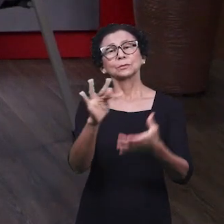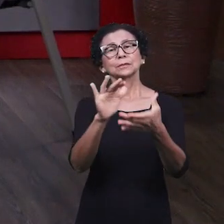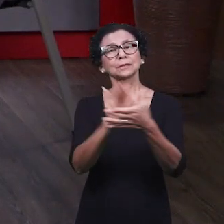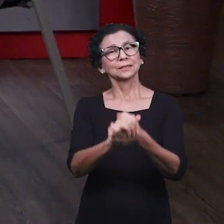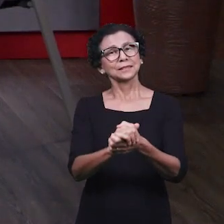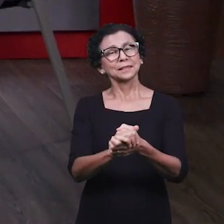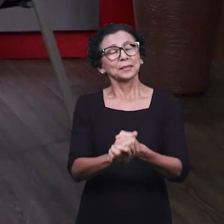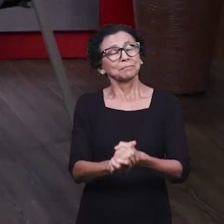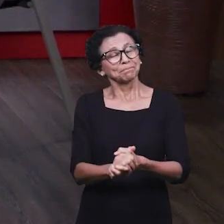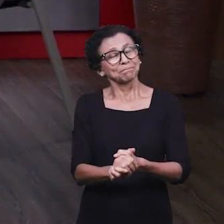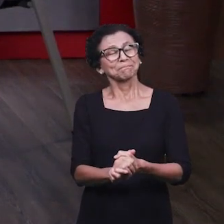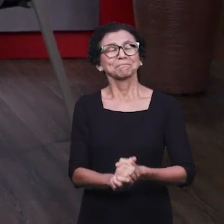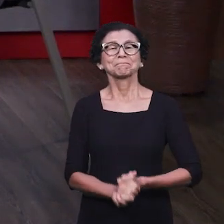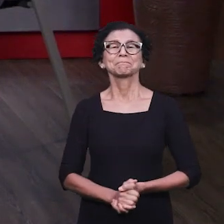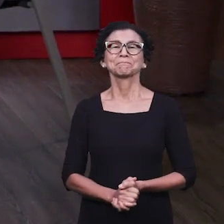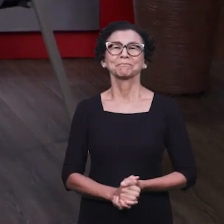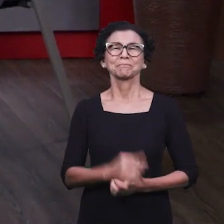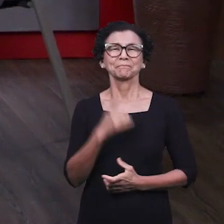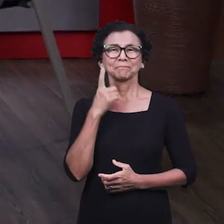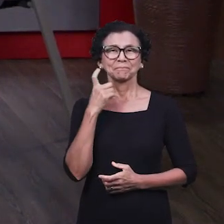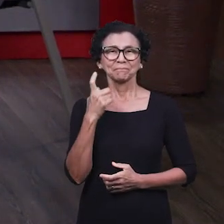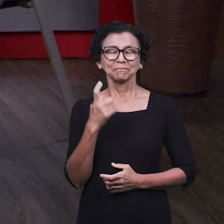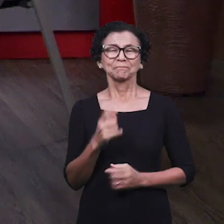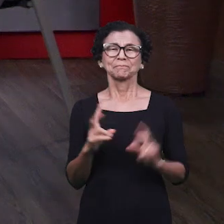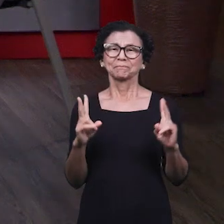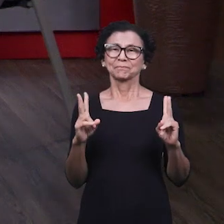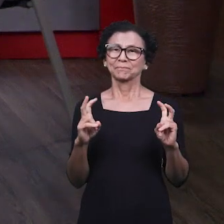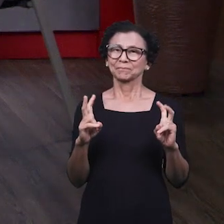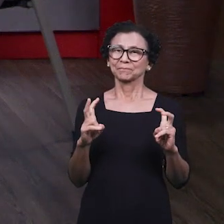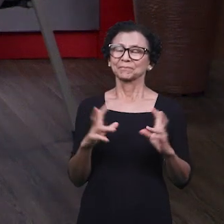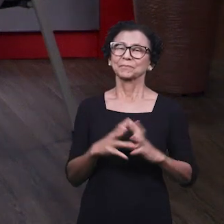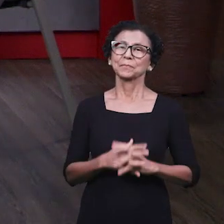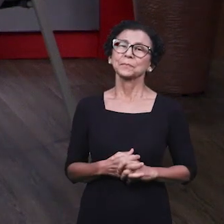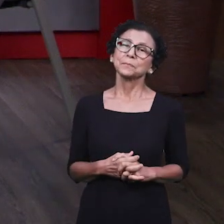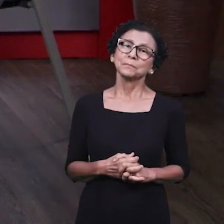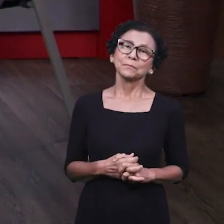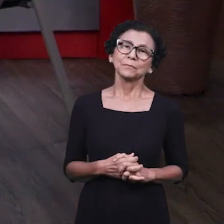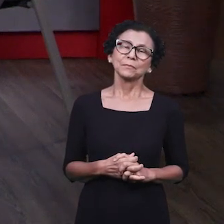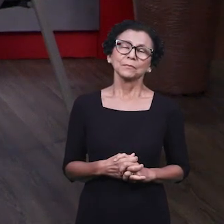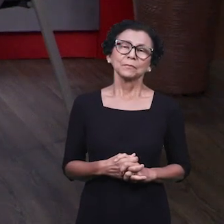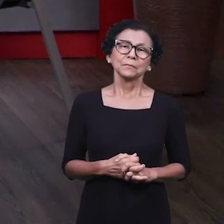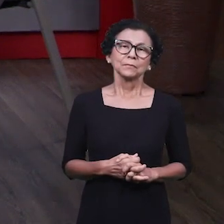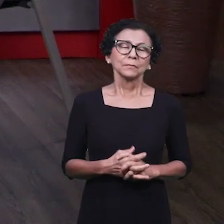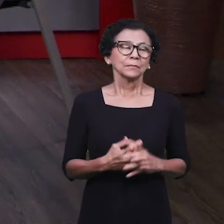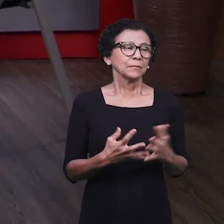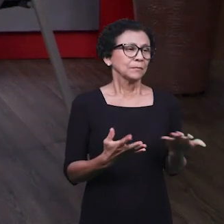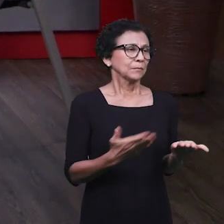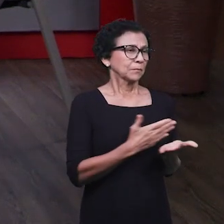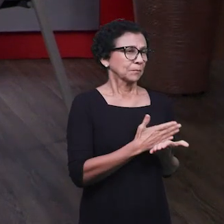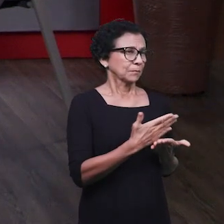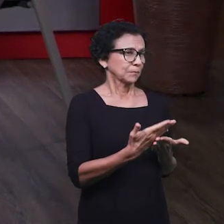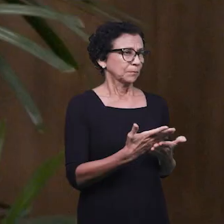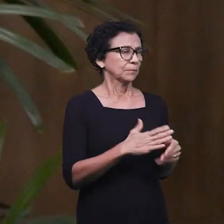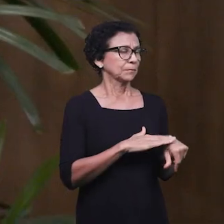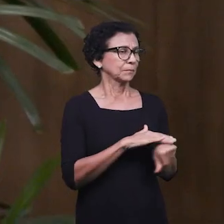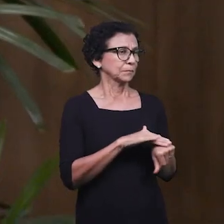que é de interesse de todos. Para nós iniciarmos aqui, Davi, na nossa